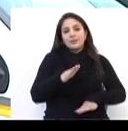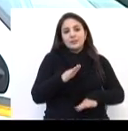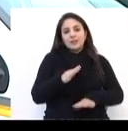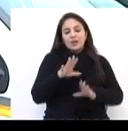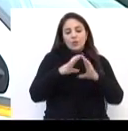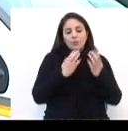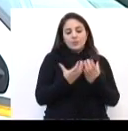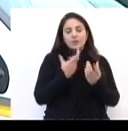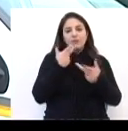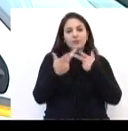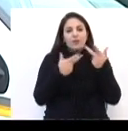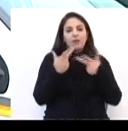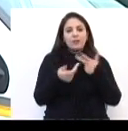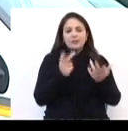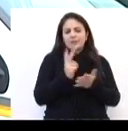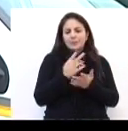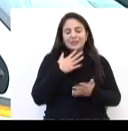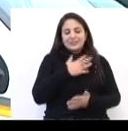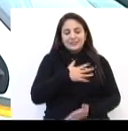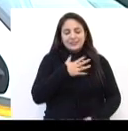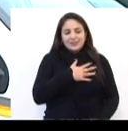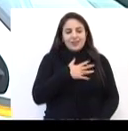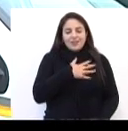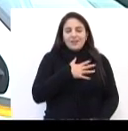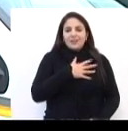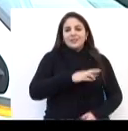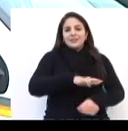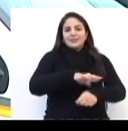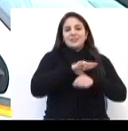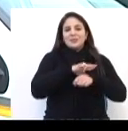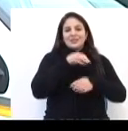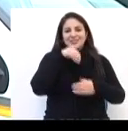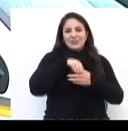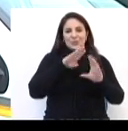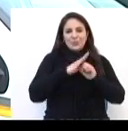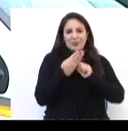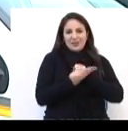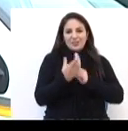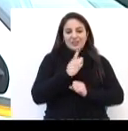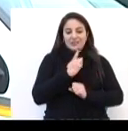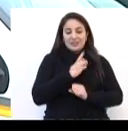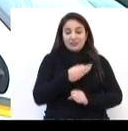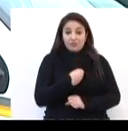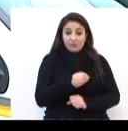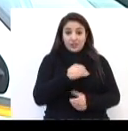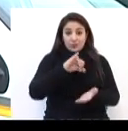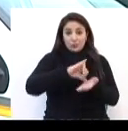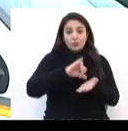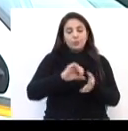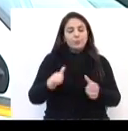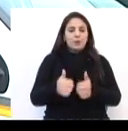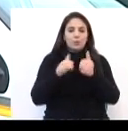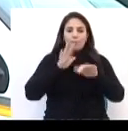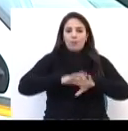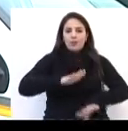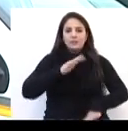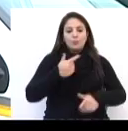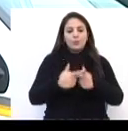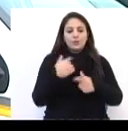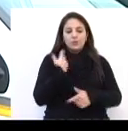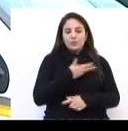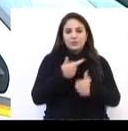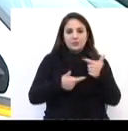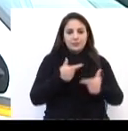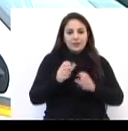a comunidade tem nos dito que a sensação de segurança nos bairros onde atuam os núcleos tem melhorado muito. pela nossa atuação,